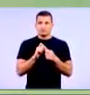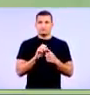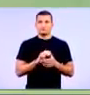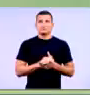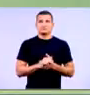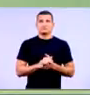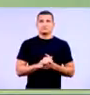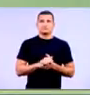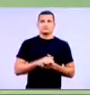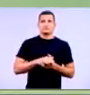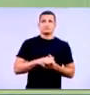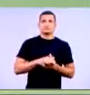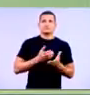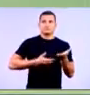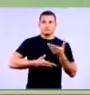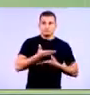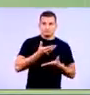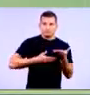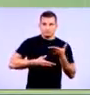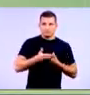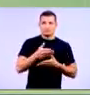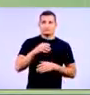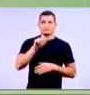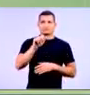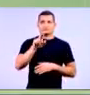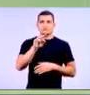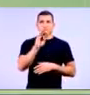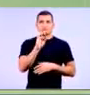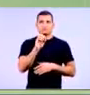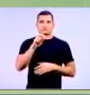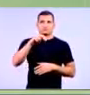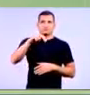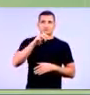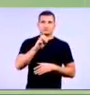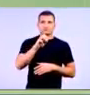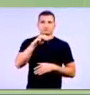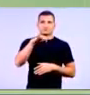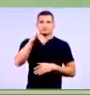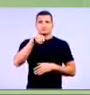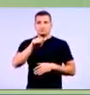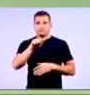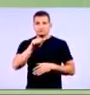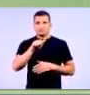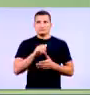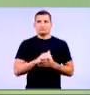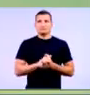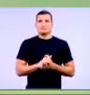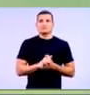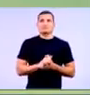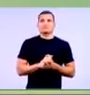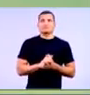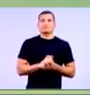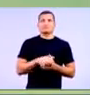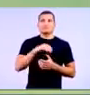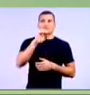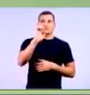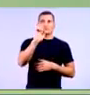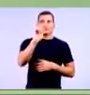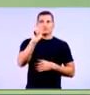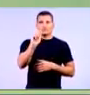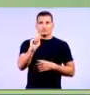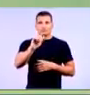Então, interação, autonomia, aprendizagem. EAD.